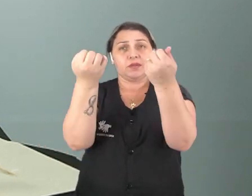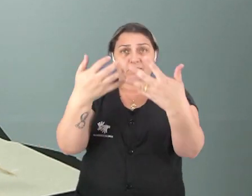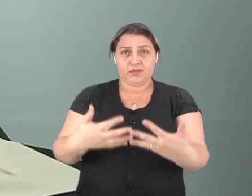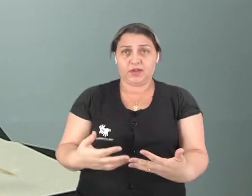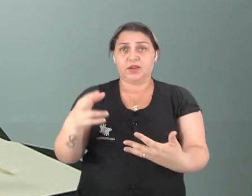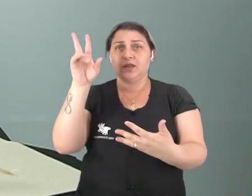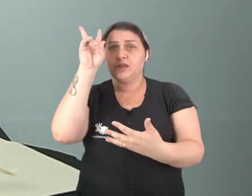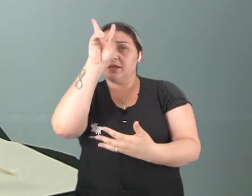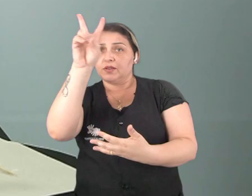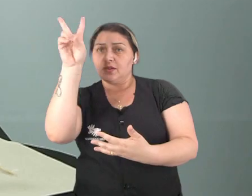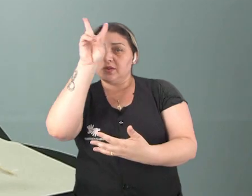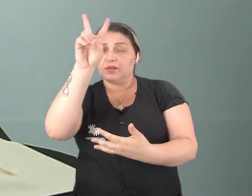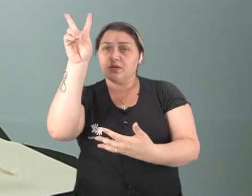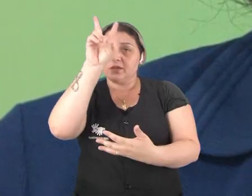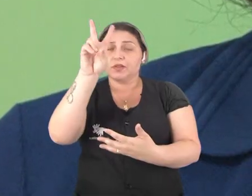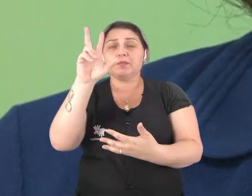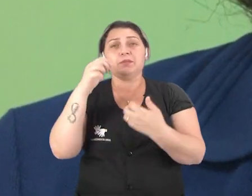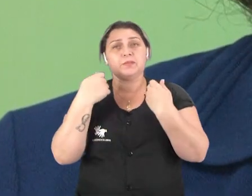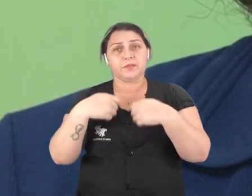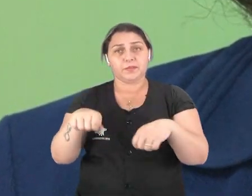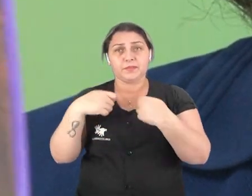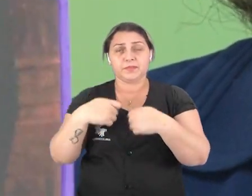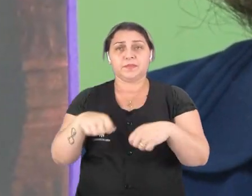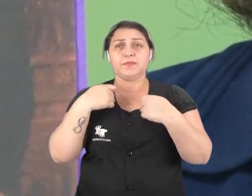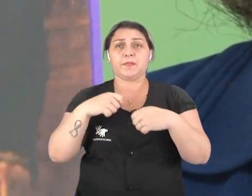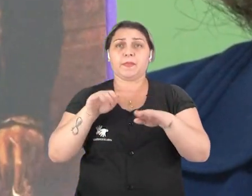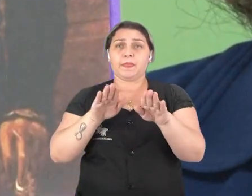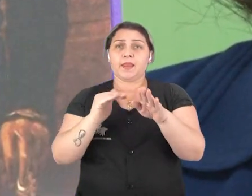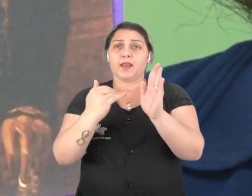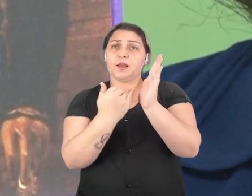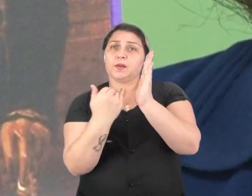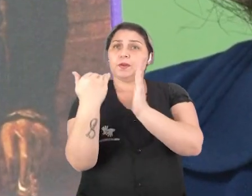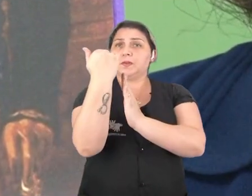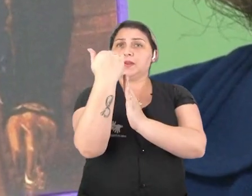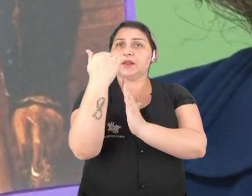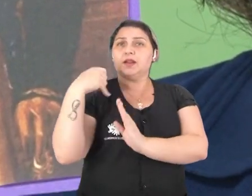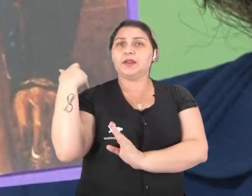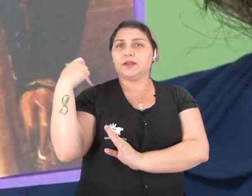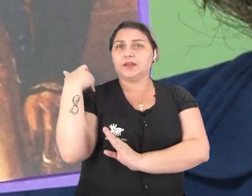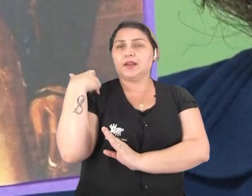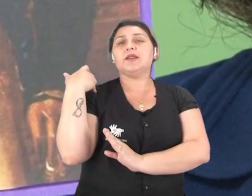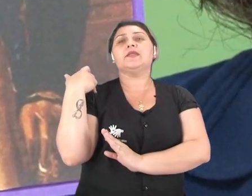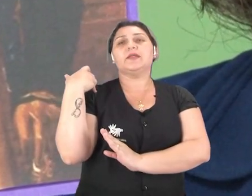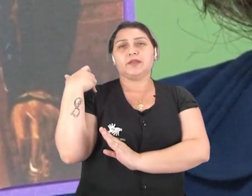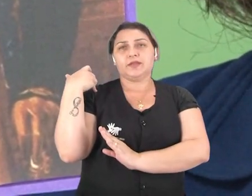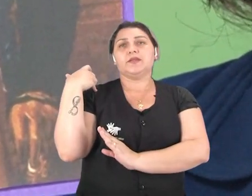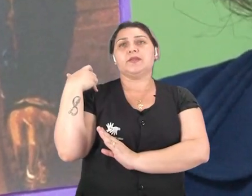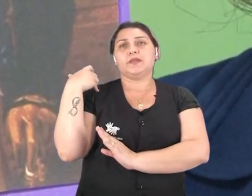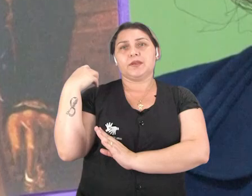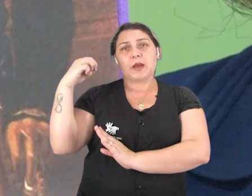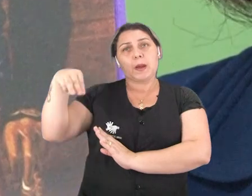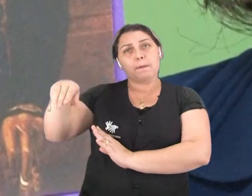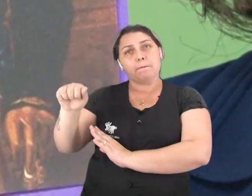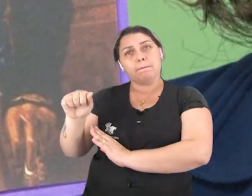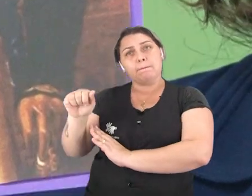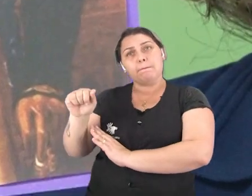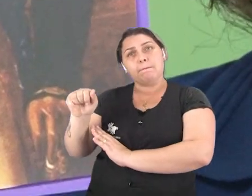história, né, que tiveram que aumentar a sua idade, né, foi chamado de